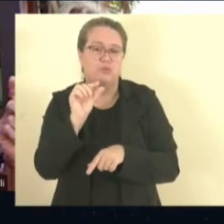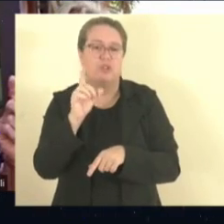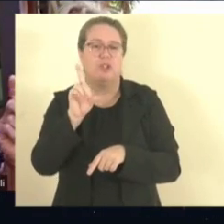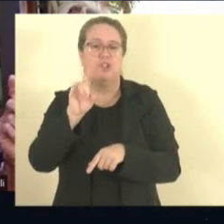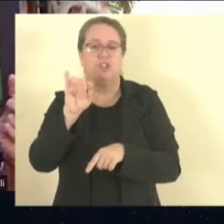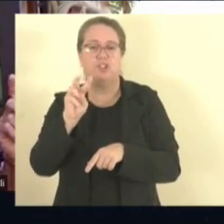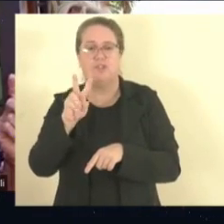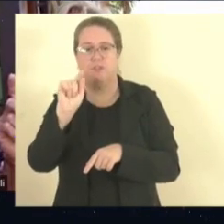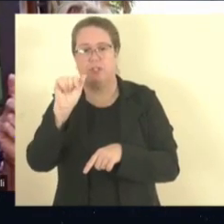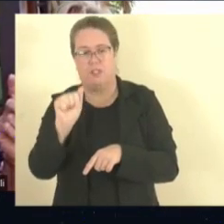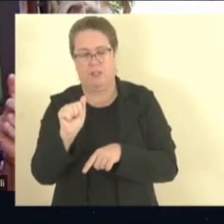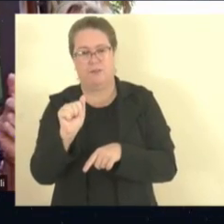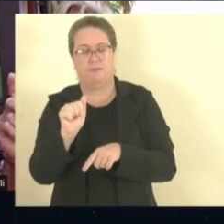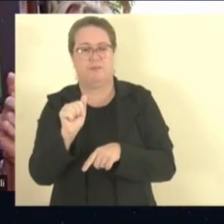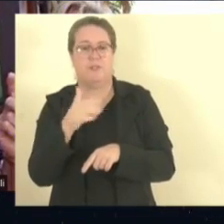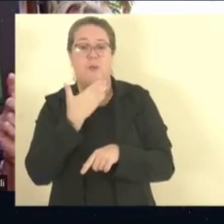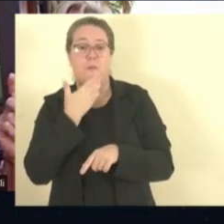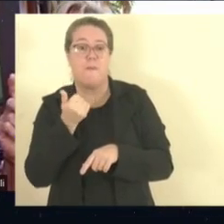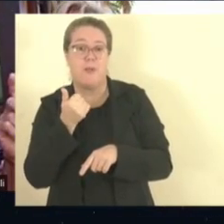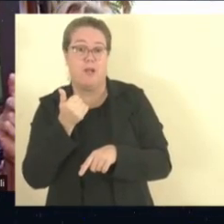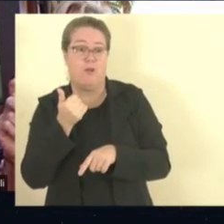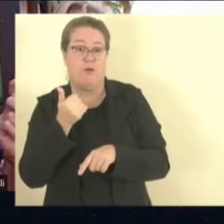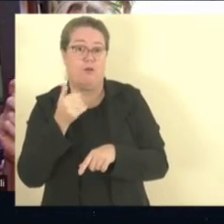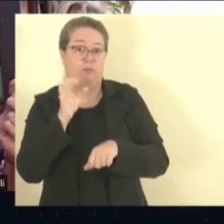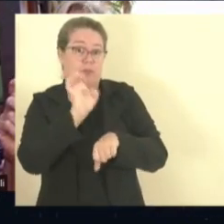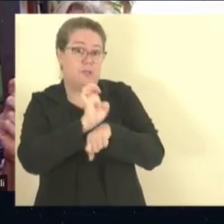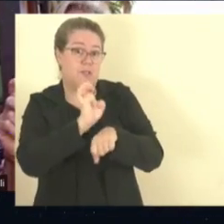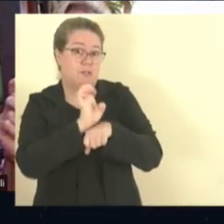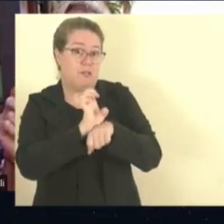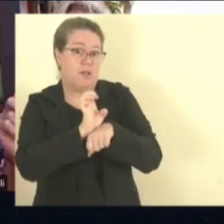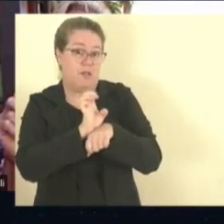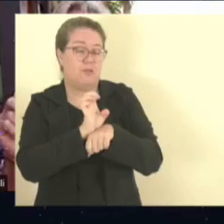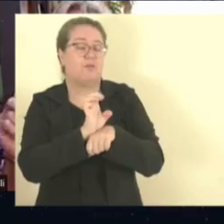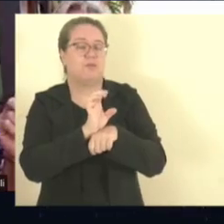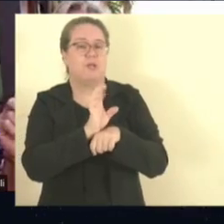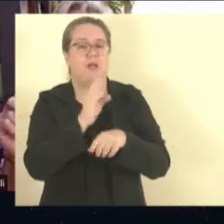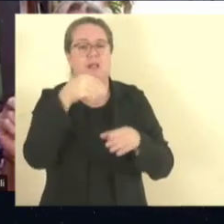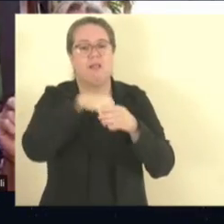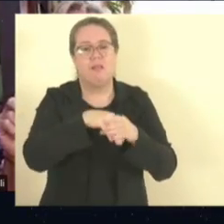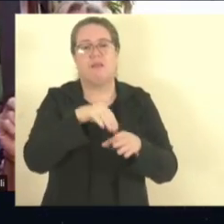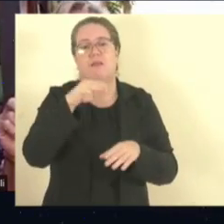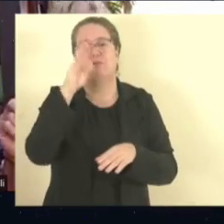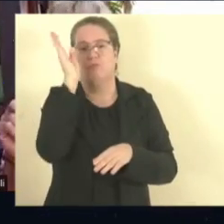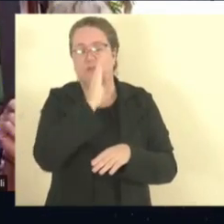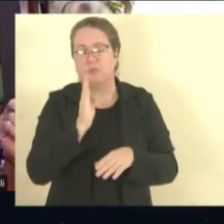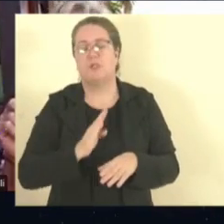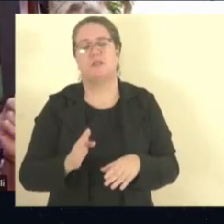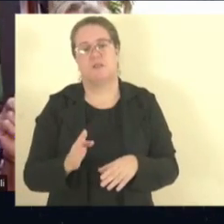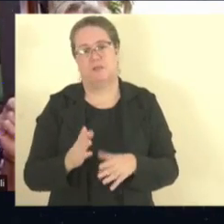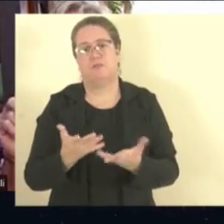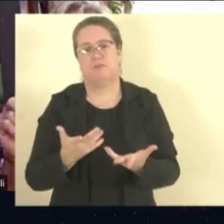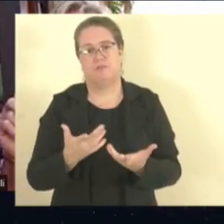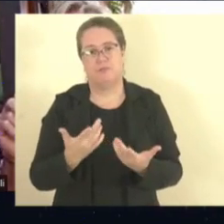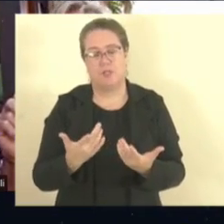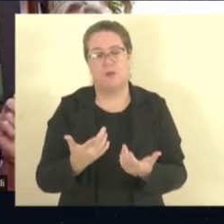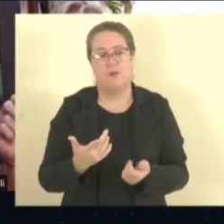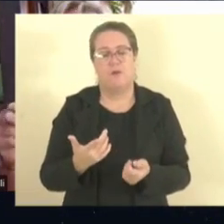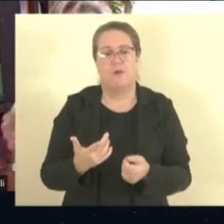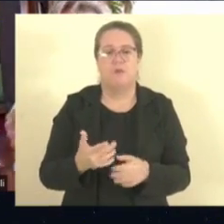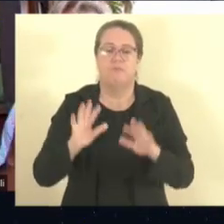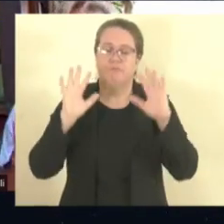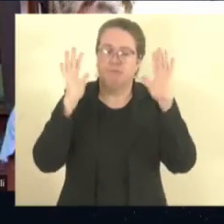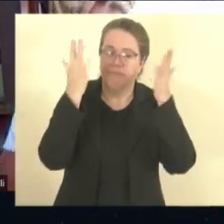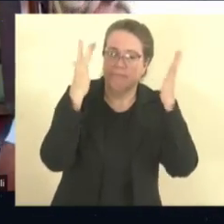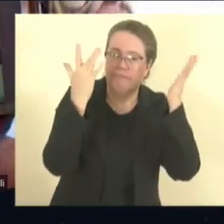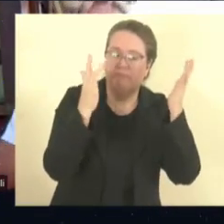Santo consegue fazer essa operação de crédito graças à nossa gestão fiscal. E aí eu parabenizo os